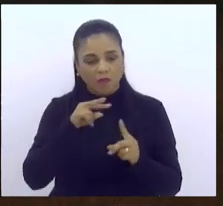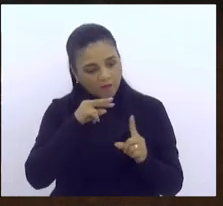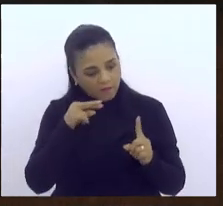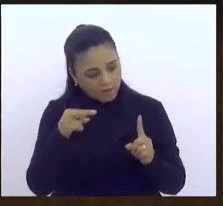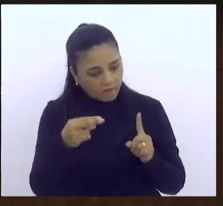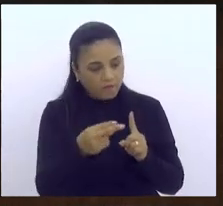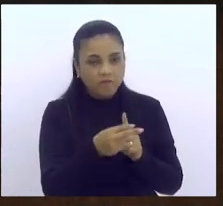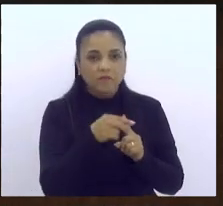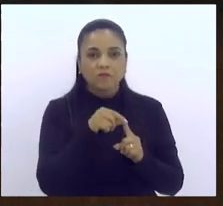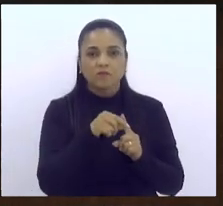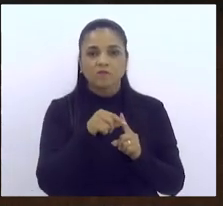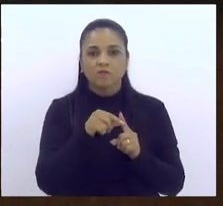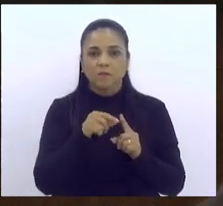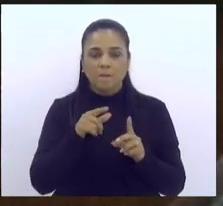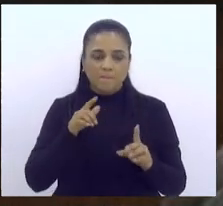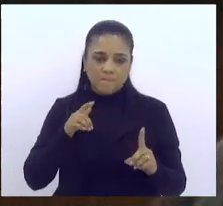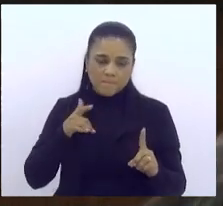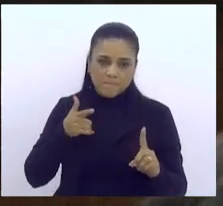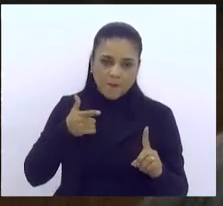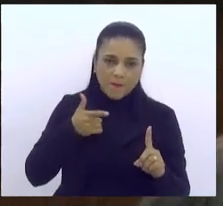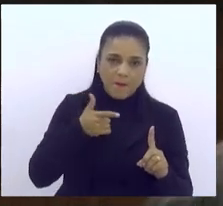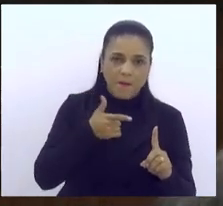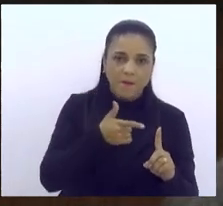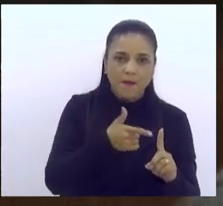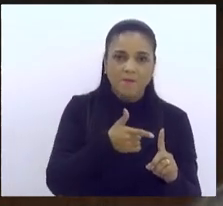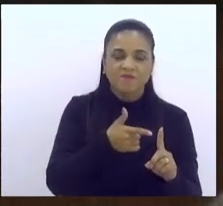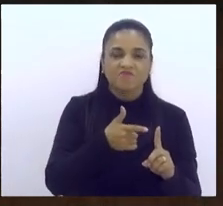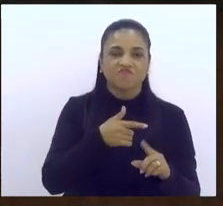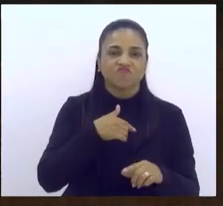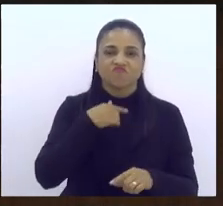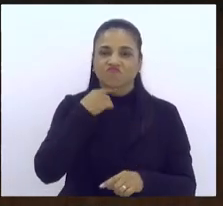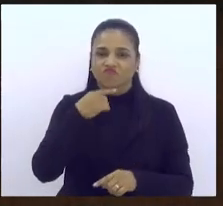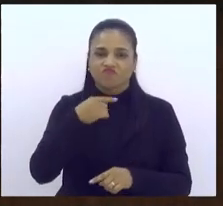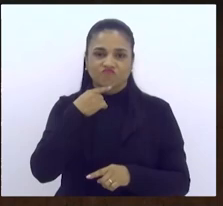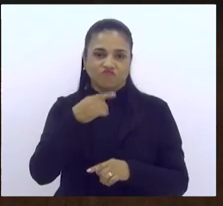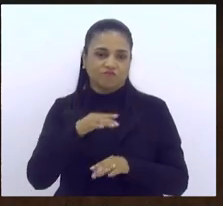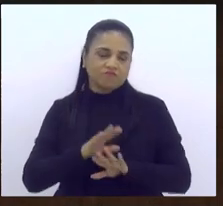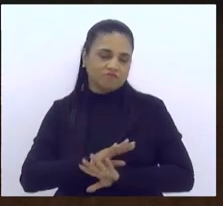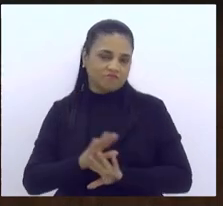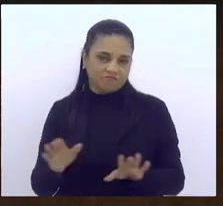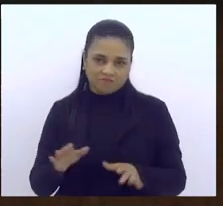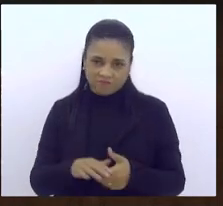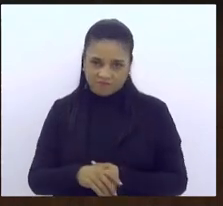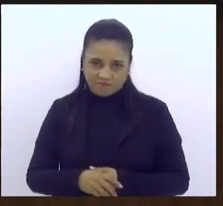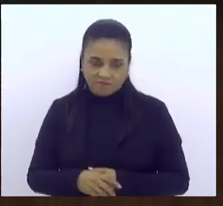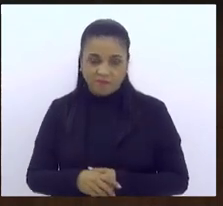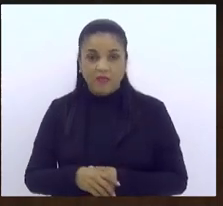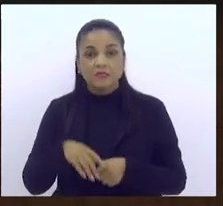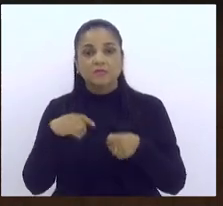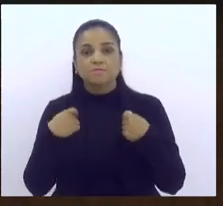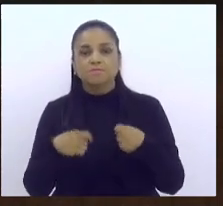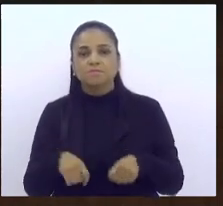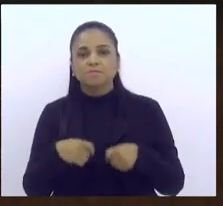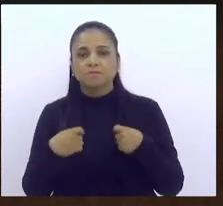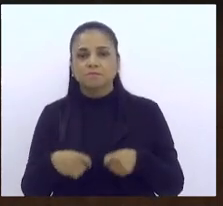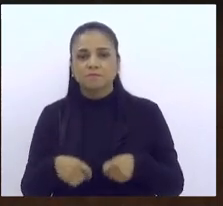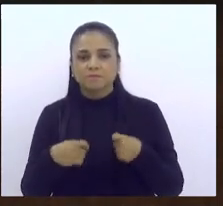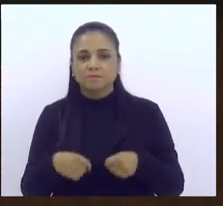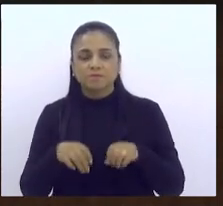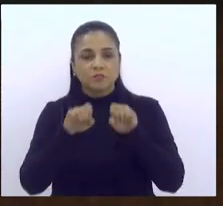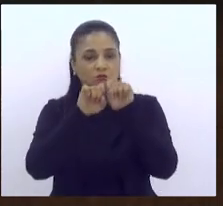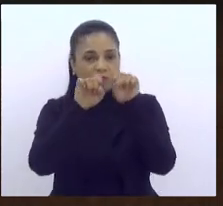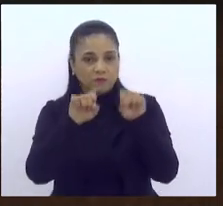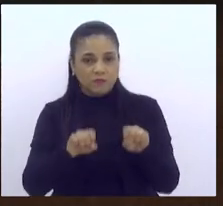vista ostensivo não vai atender às necessidades. O que nós precisamos é de um sistema